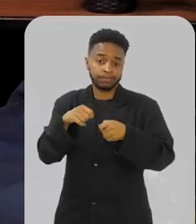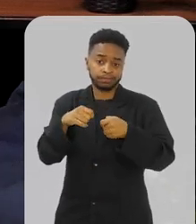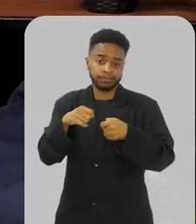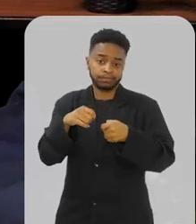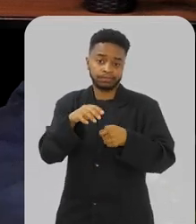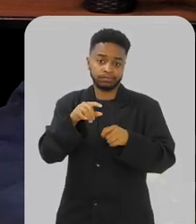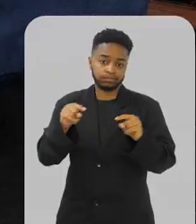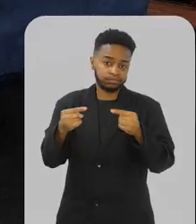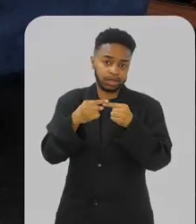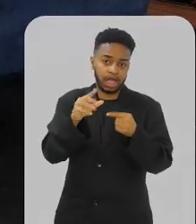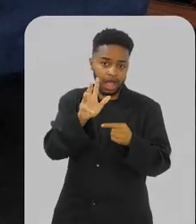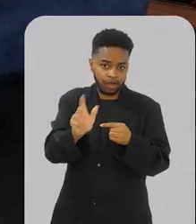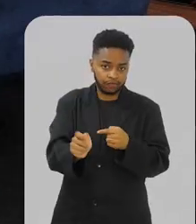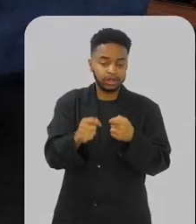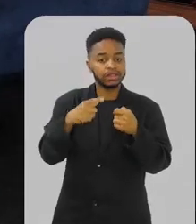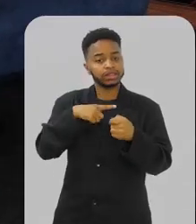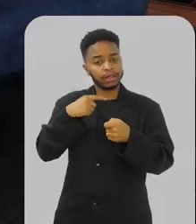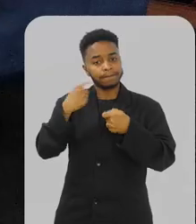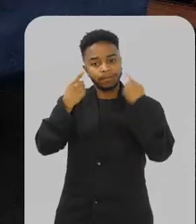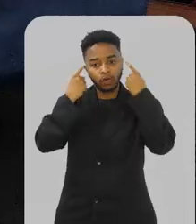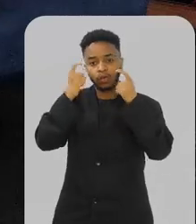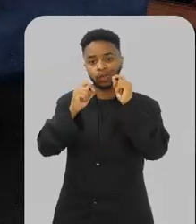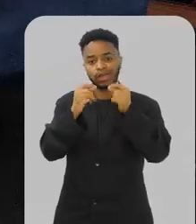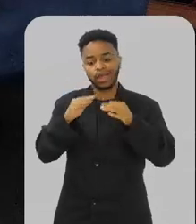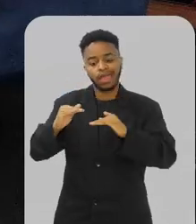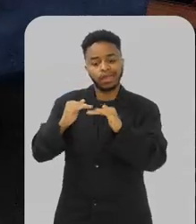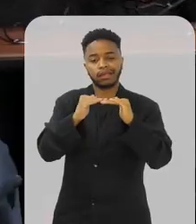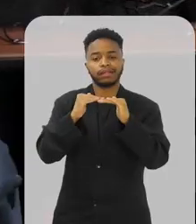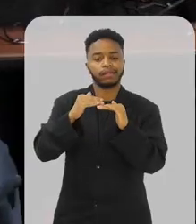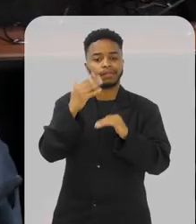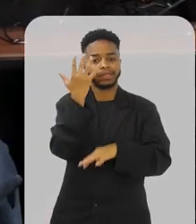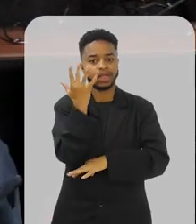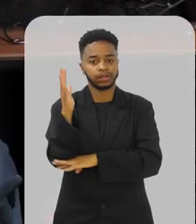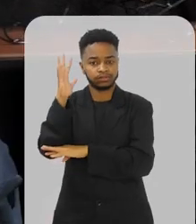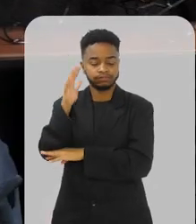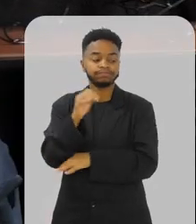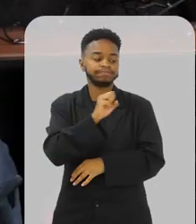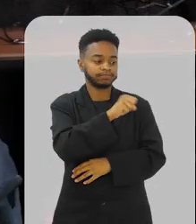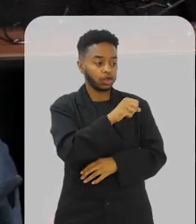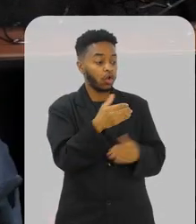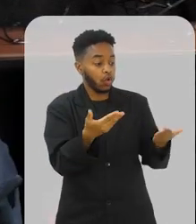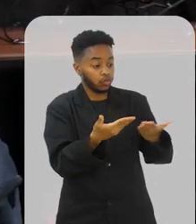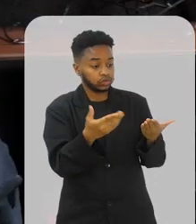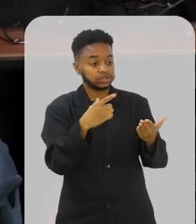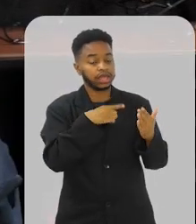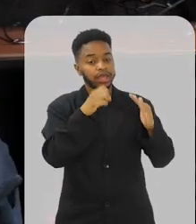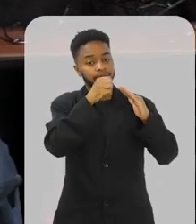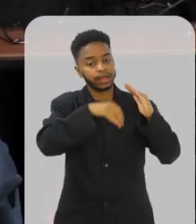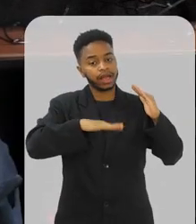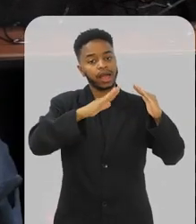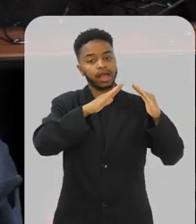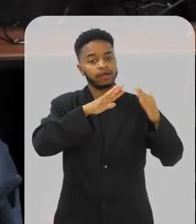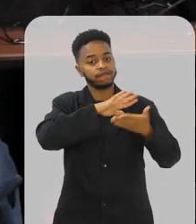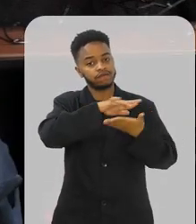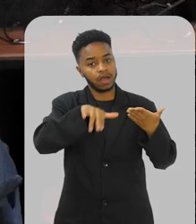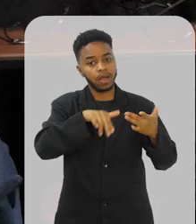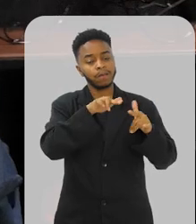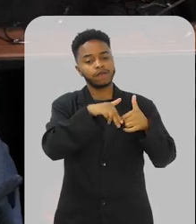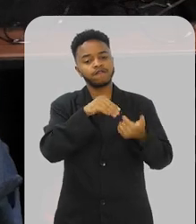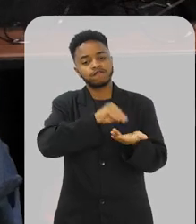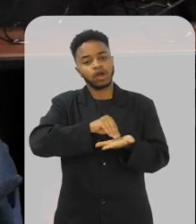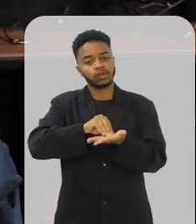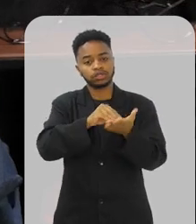com a natureza, com o equilíbrio. É. Hoje nós temos várias casas que, em função por problema